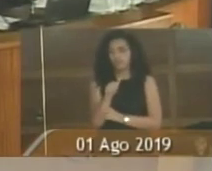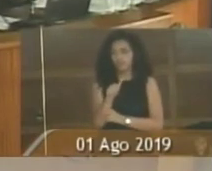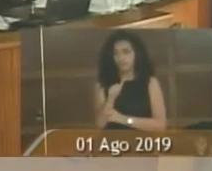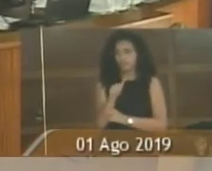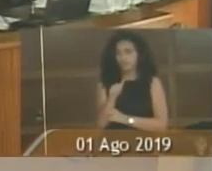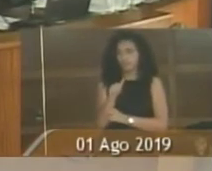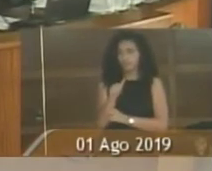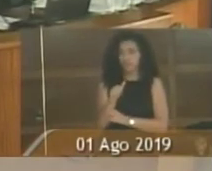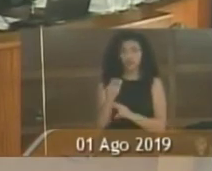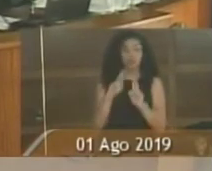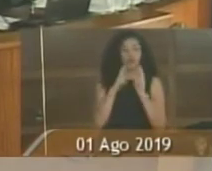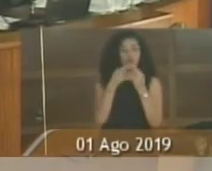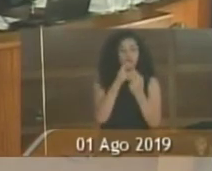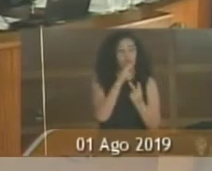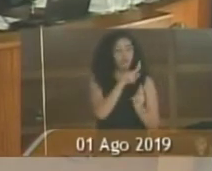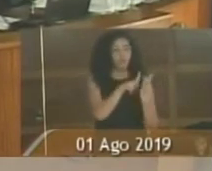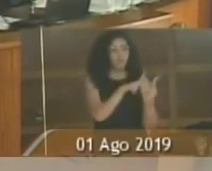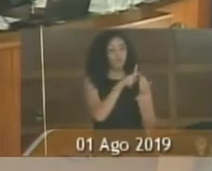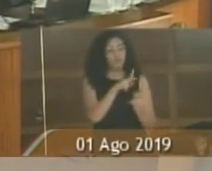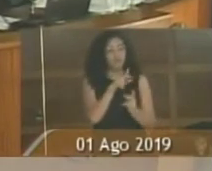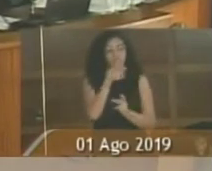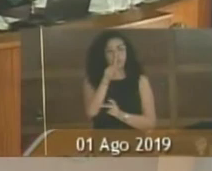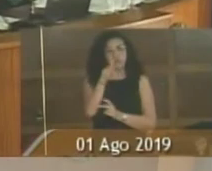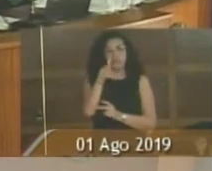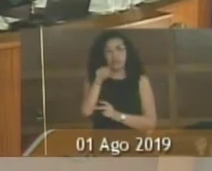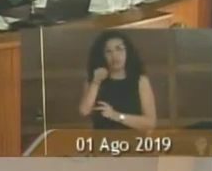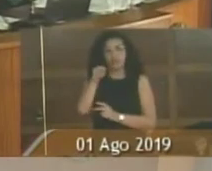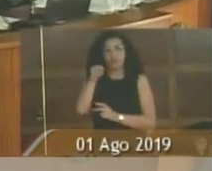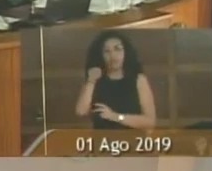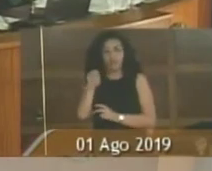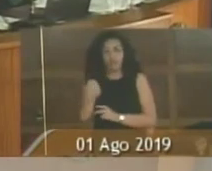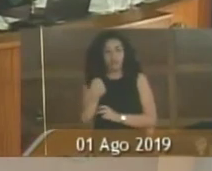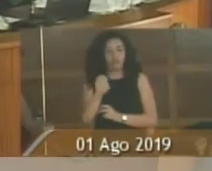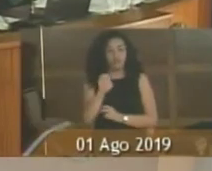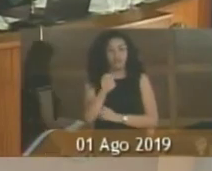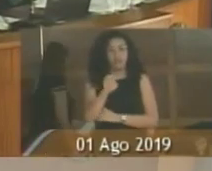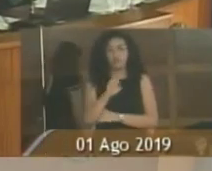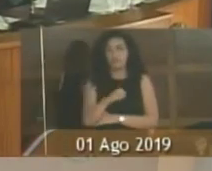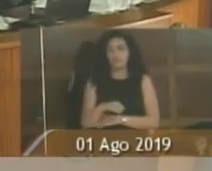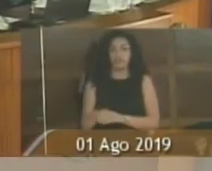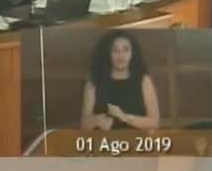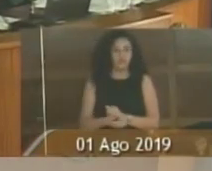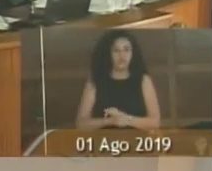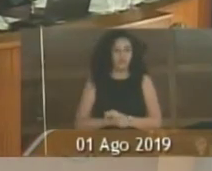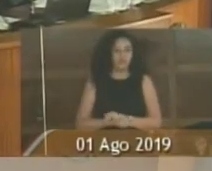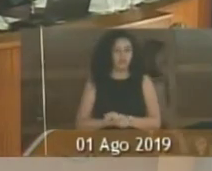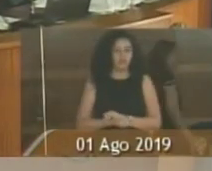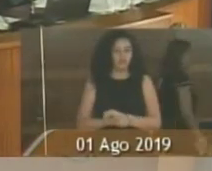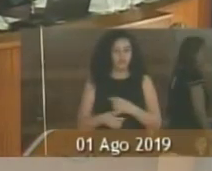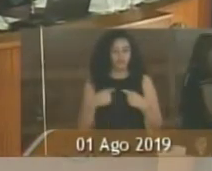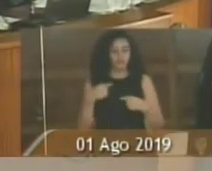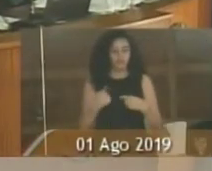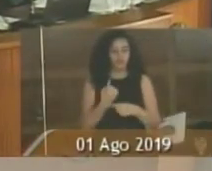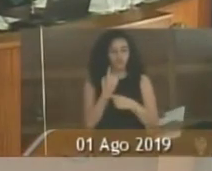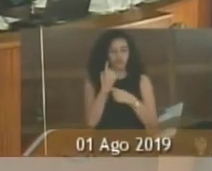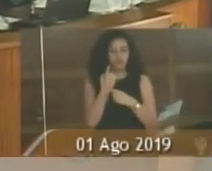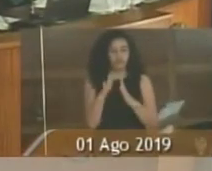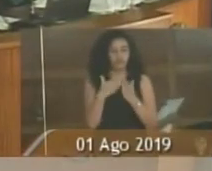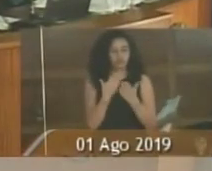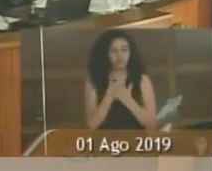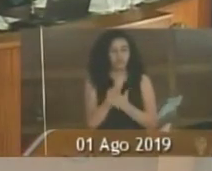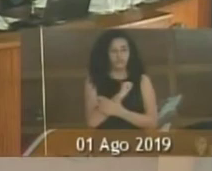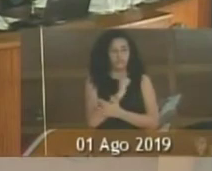da audiência pública sobre o PME, Plano Municipal de Educação, Prioridades e Desafios. Em discussão única,